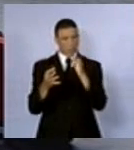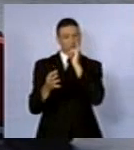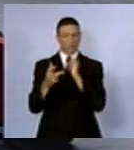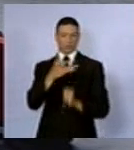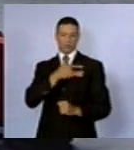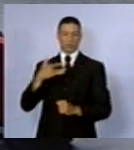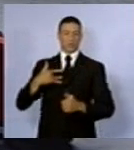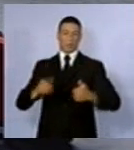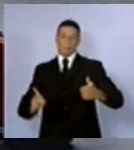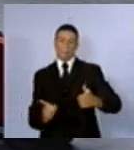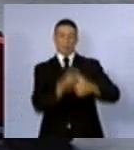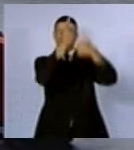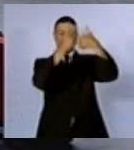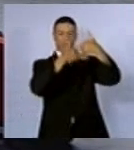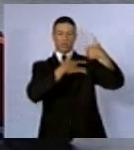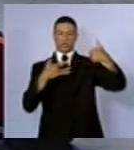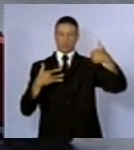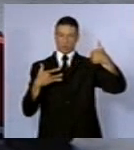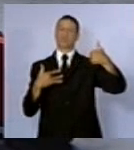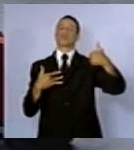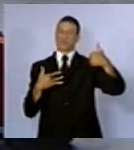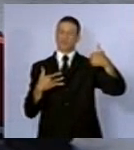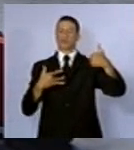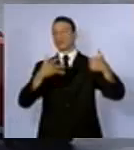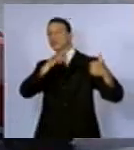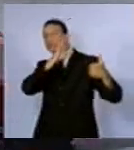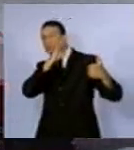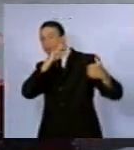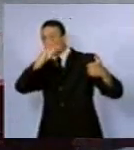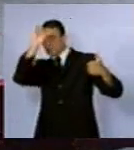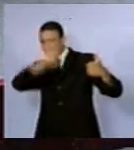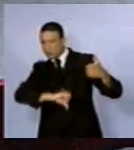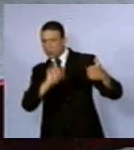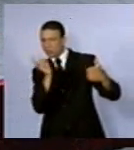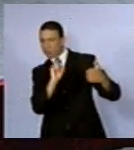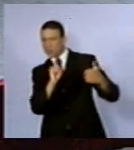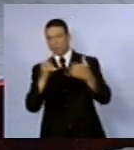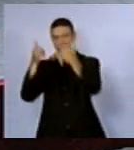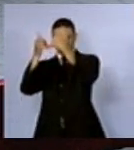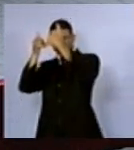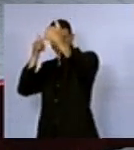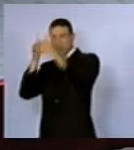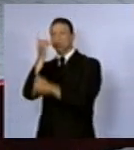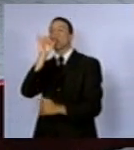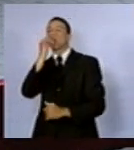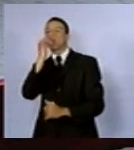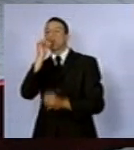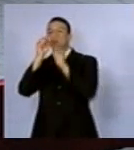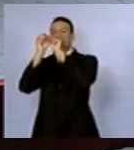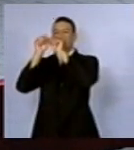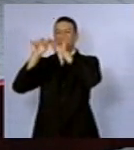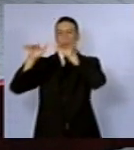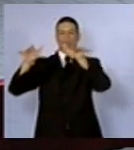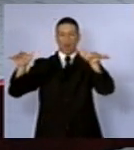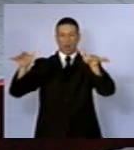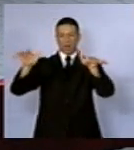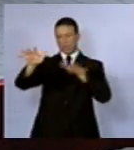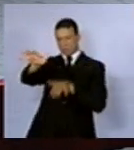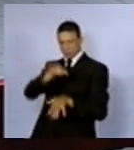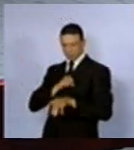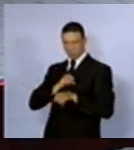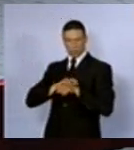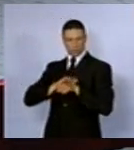saúde. Isto faz mal à saúde ou não? A emissão, o campo magnético é prejudicial à saúde ou